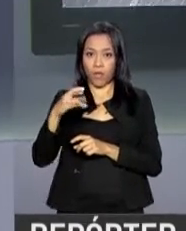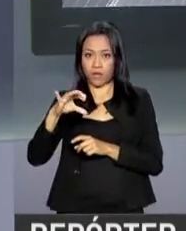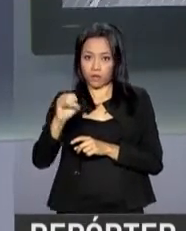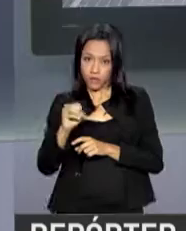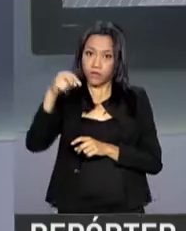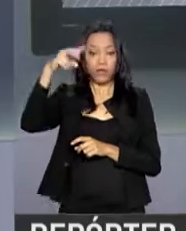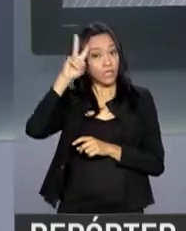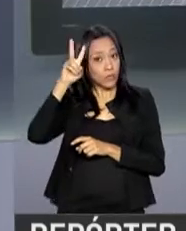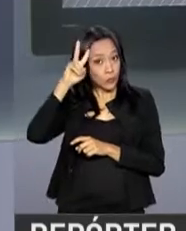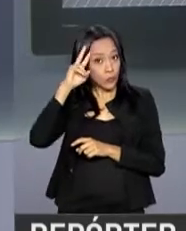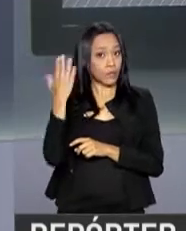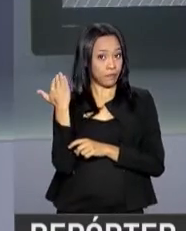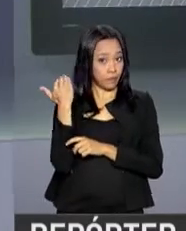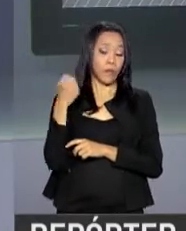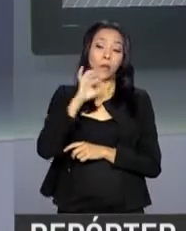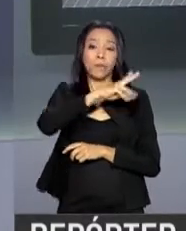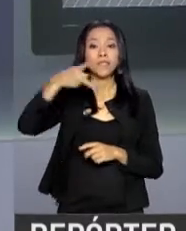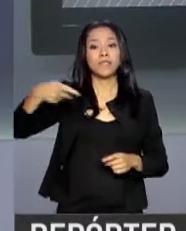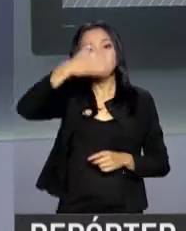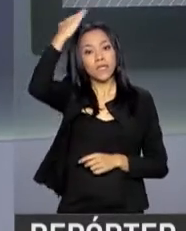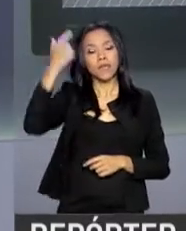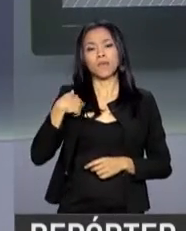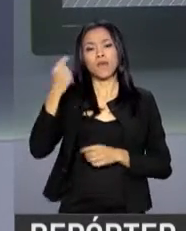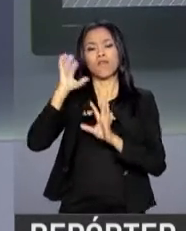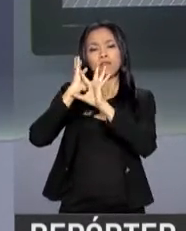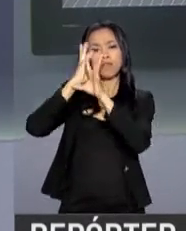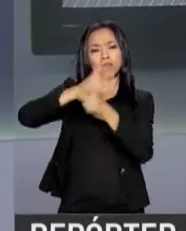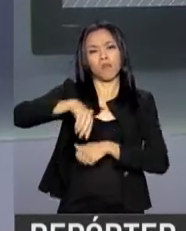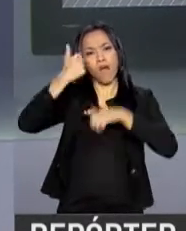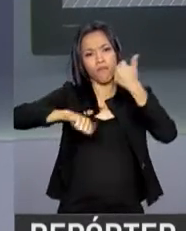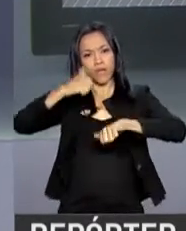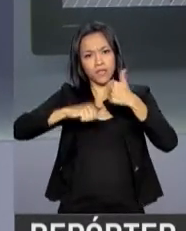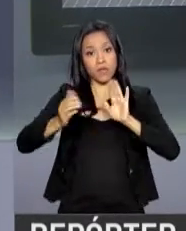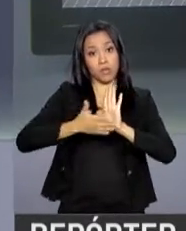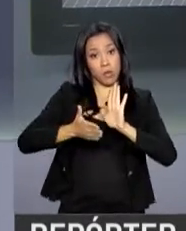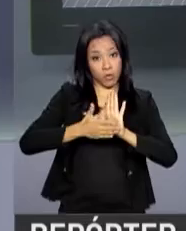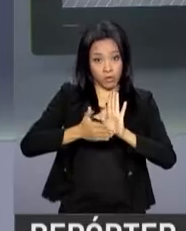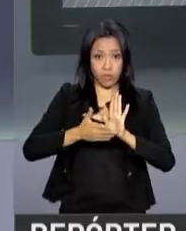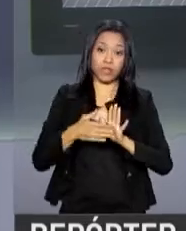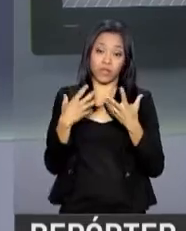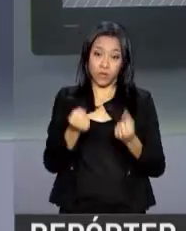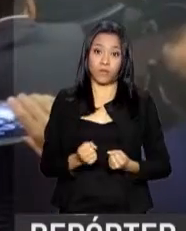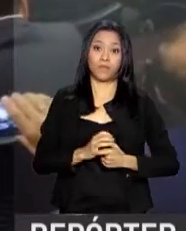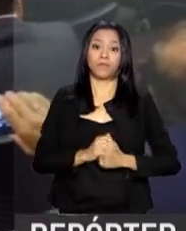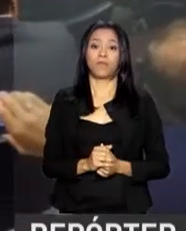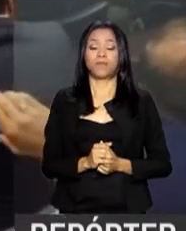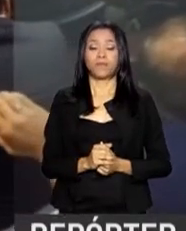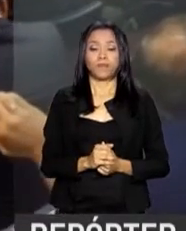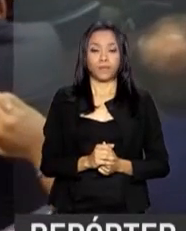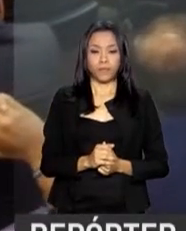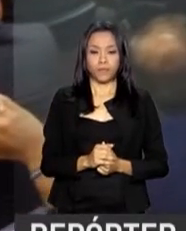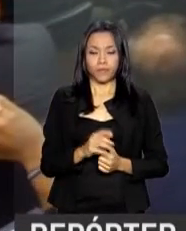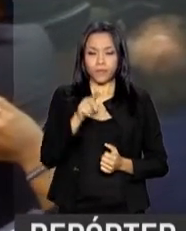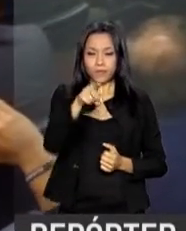segunda-feira o presidente michel temer fez um balanço das medidas adotadas em menos de dois anos de governo o